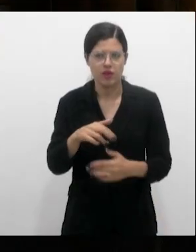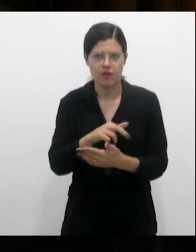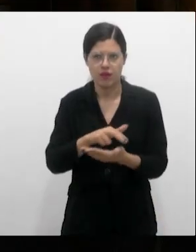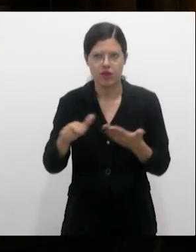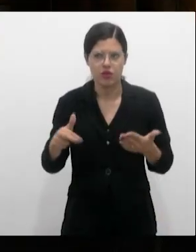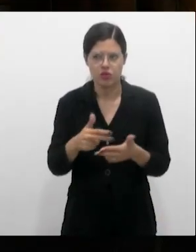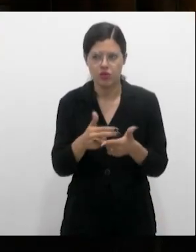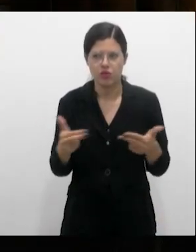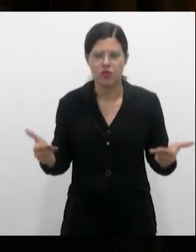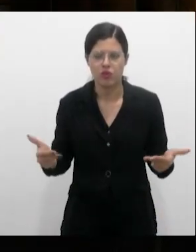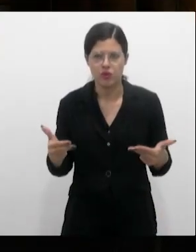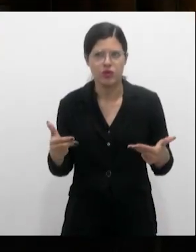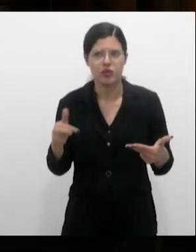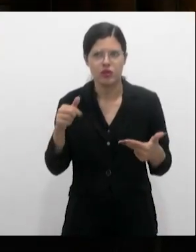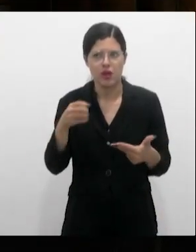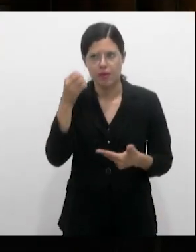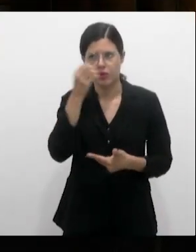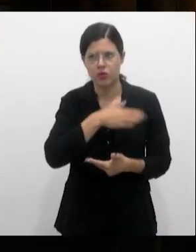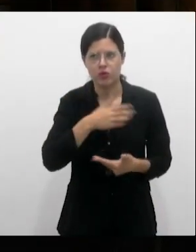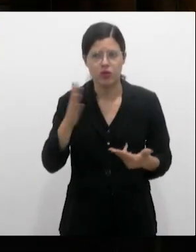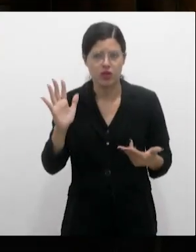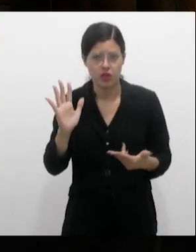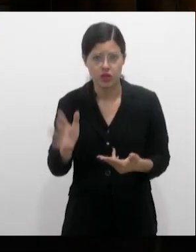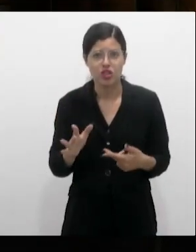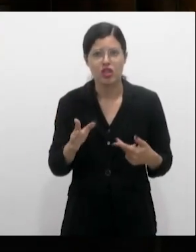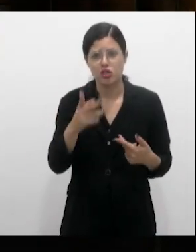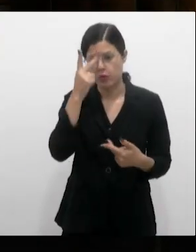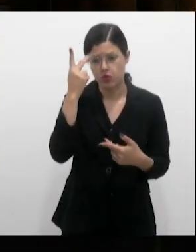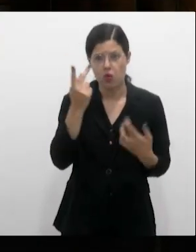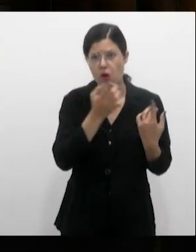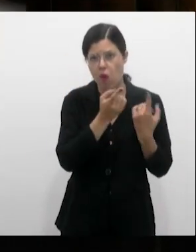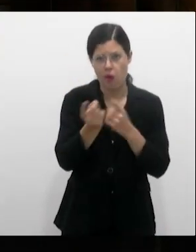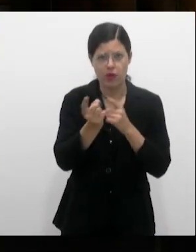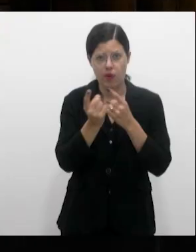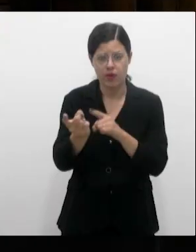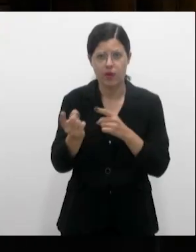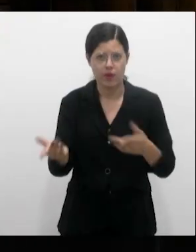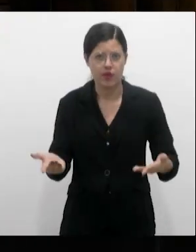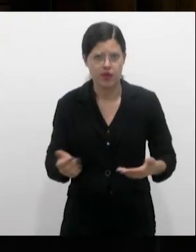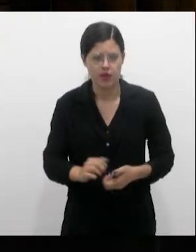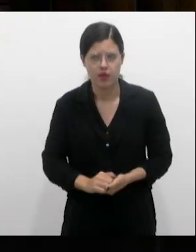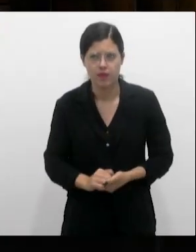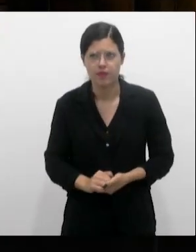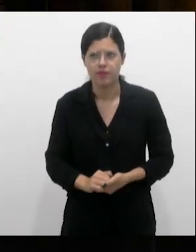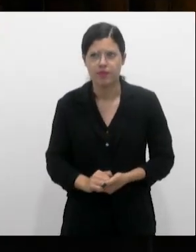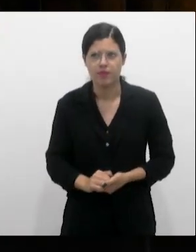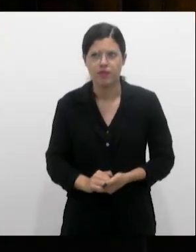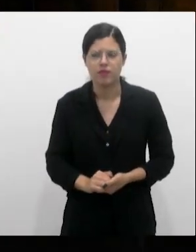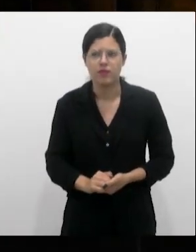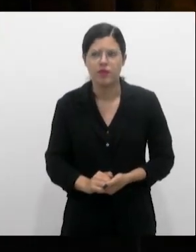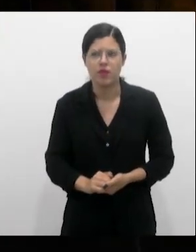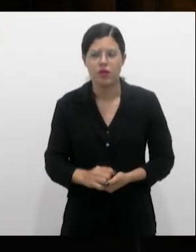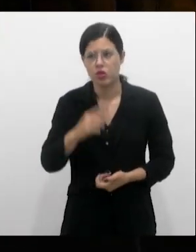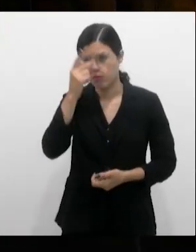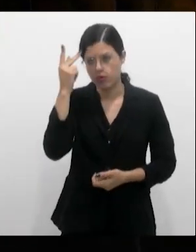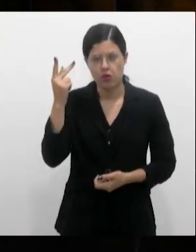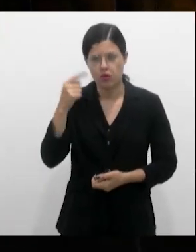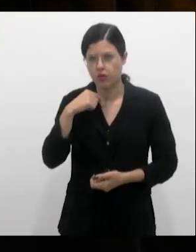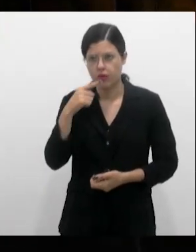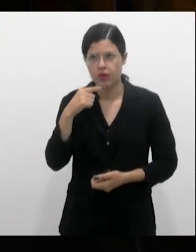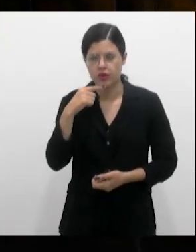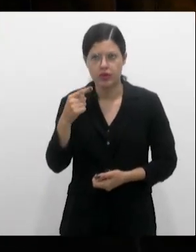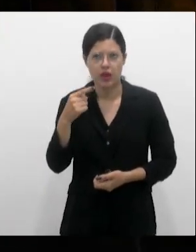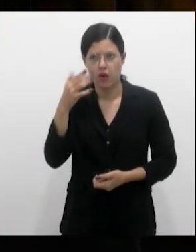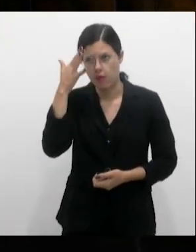surdas, já tomava porrada de graça. Imagina se ela faz isso aqui. Para quem não está entendendo, isso aumenta o